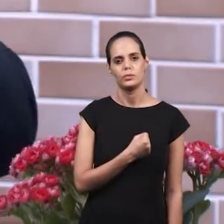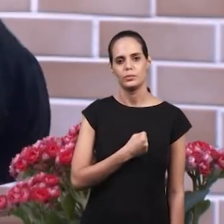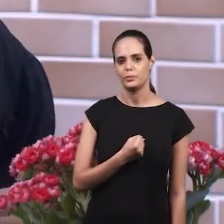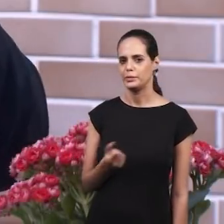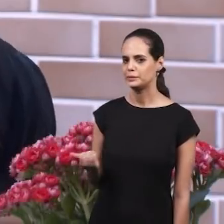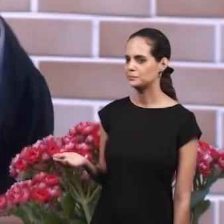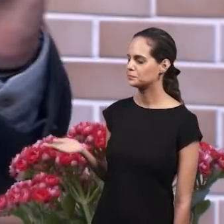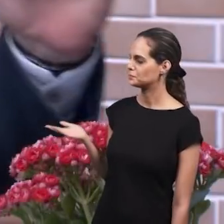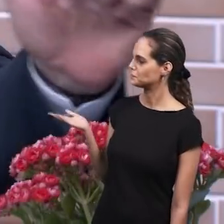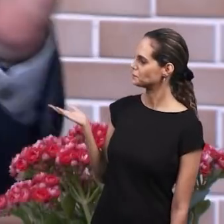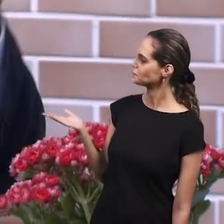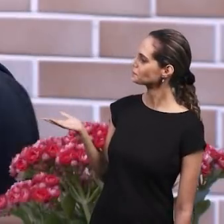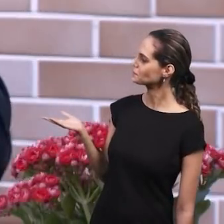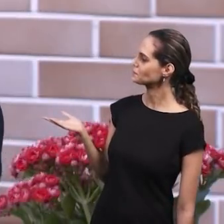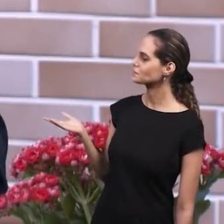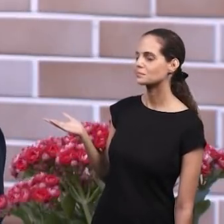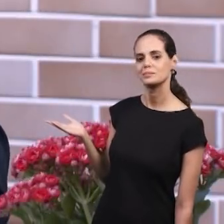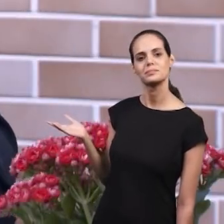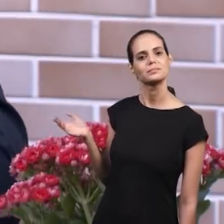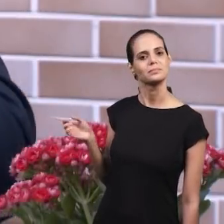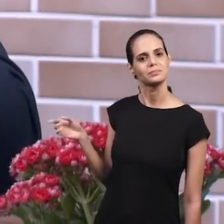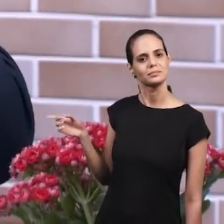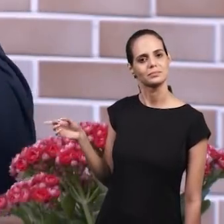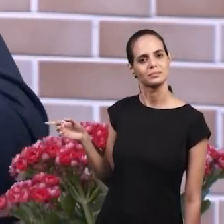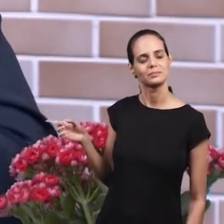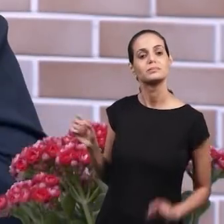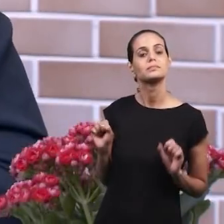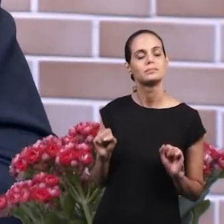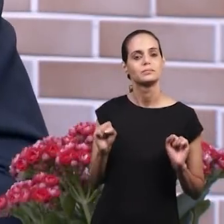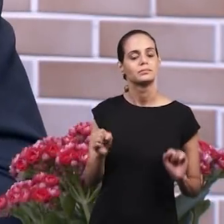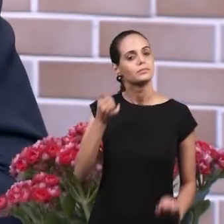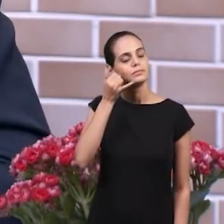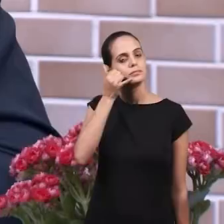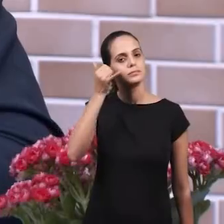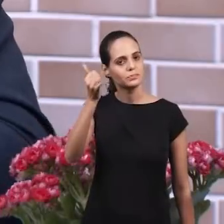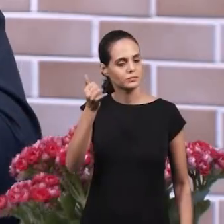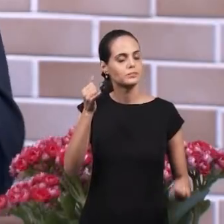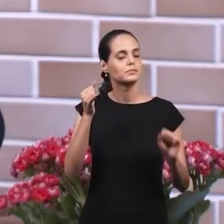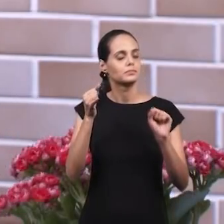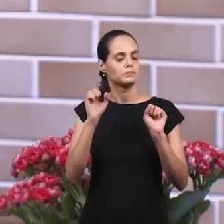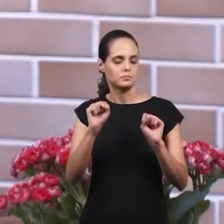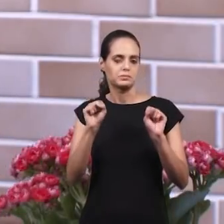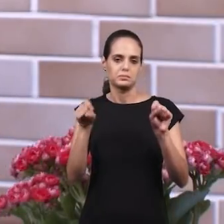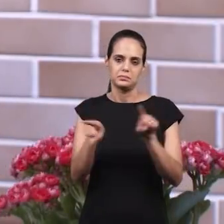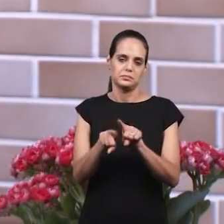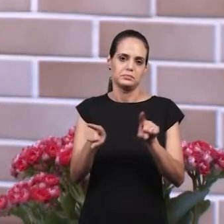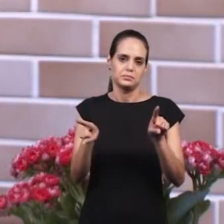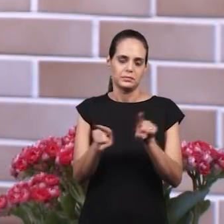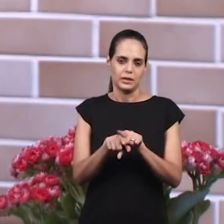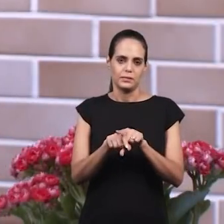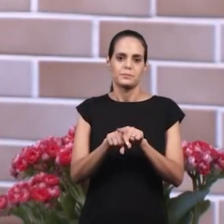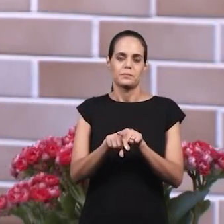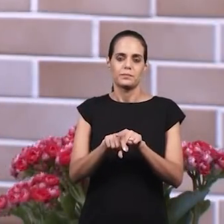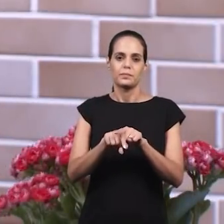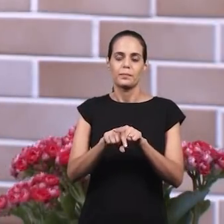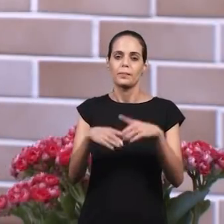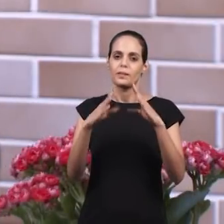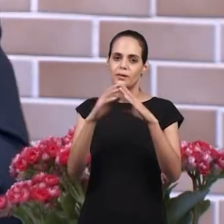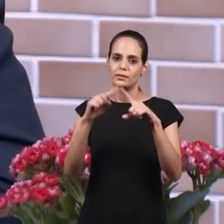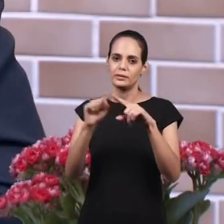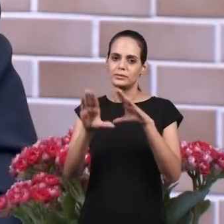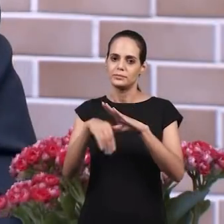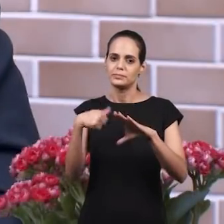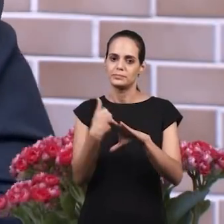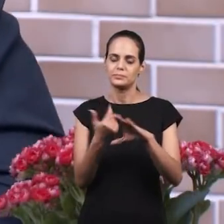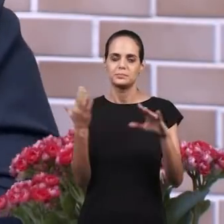número 0800 707 3076, para o qual você pode telefonar, mas você também pode acessar o nosso canal, o canal da